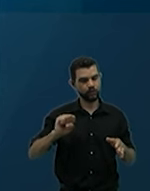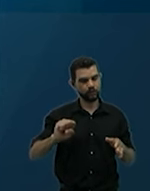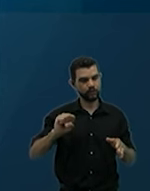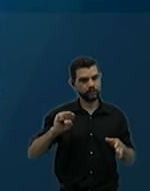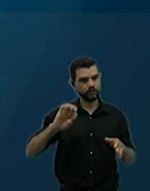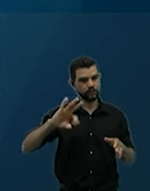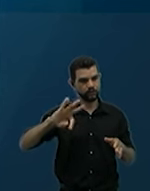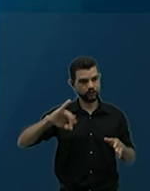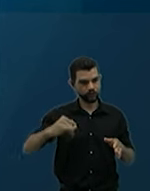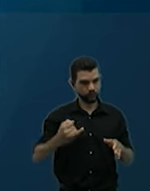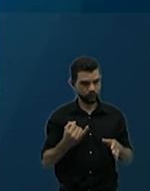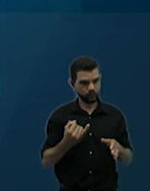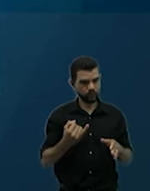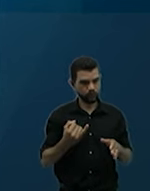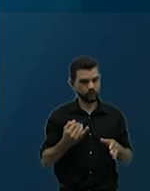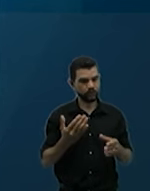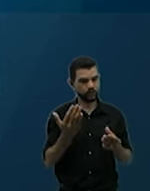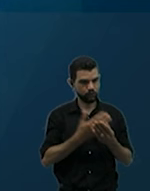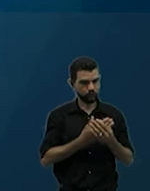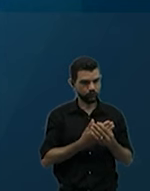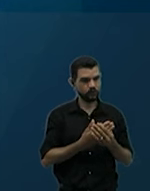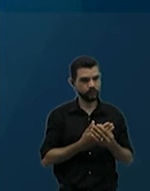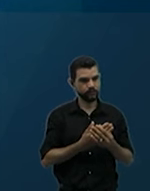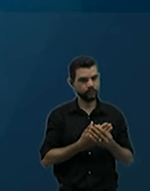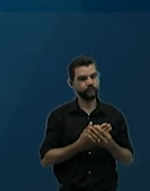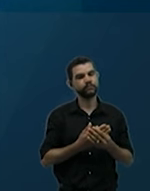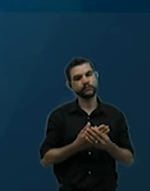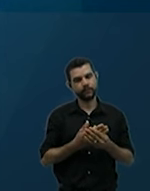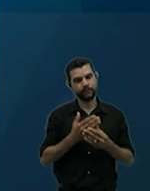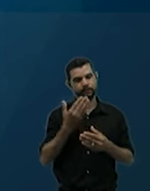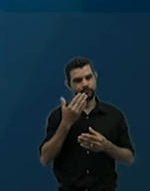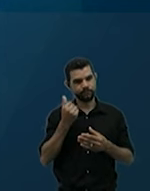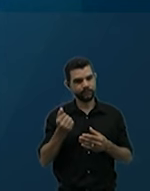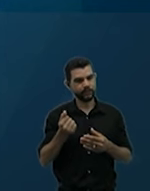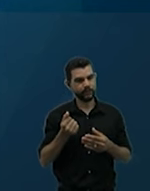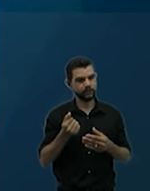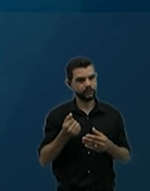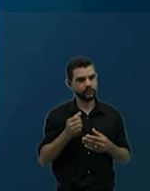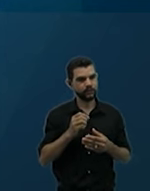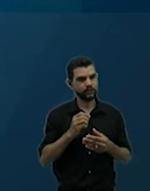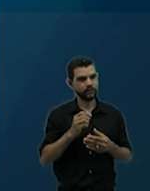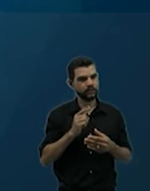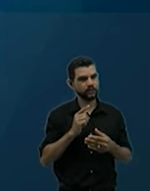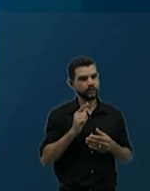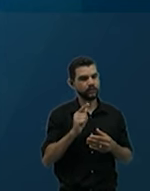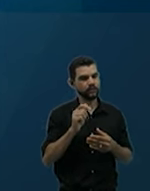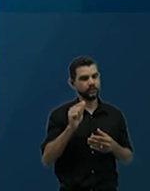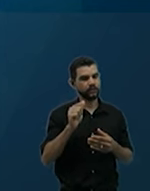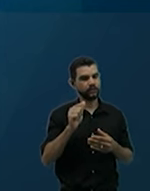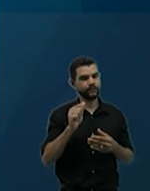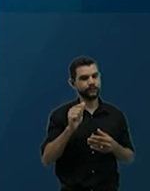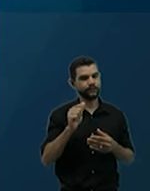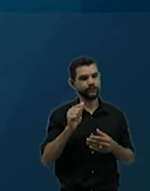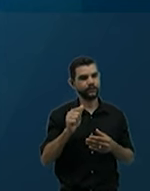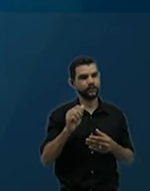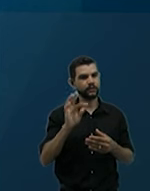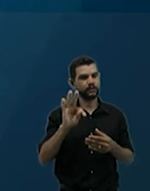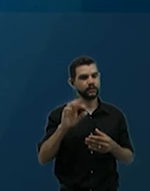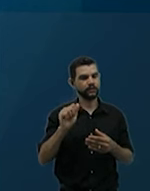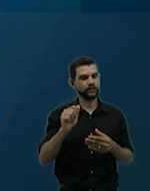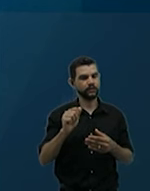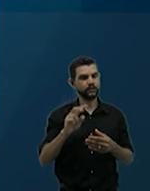entende data vênia que não seria o caso, que levando em consideração, sim, ou seja, entendimento diverso, que vai